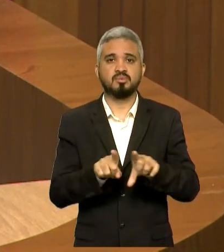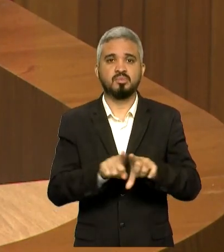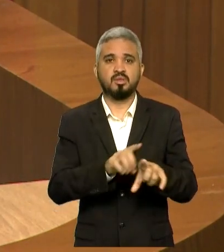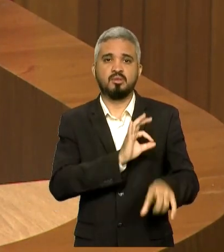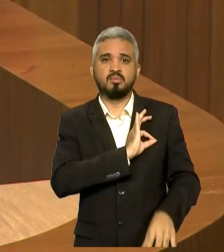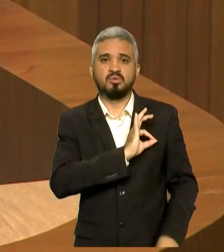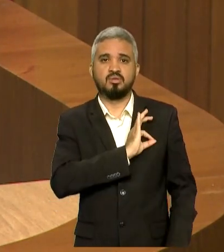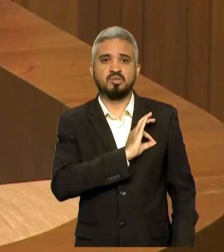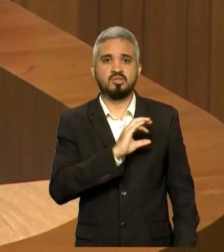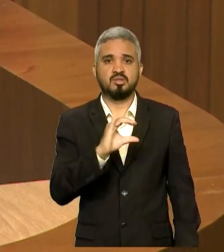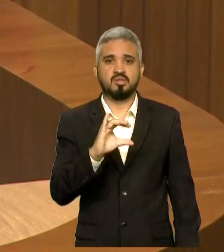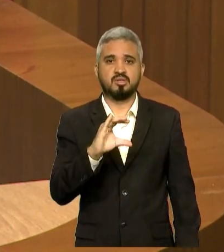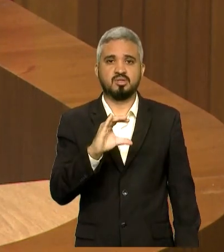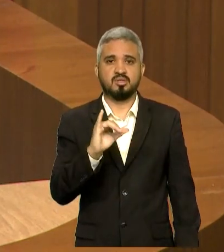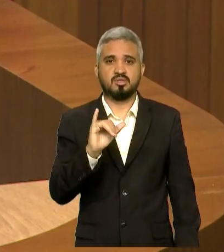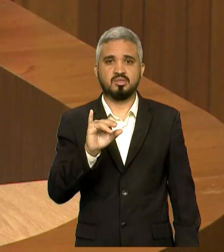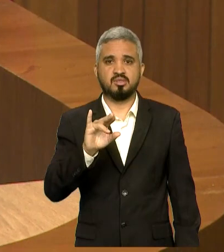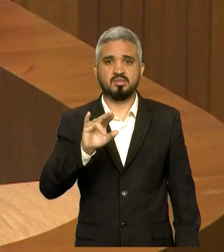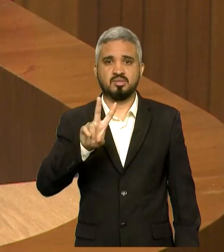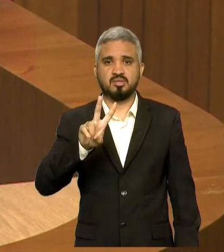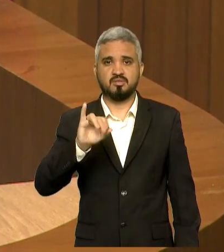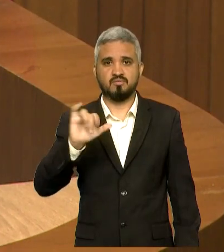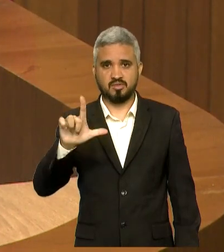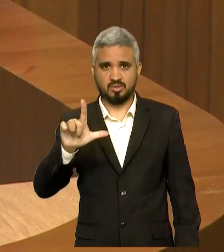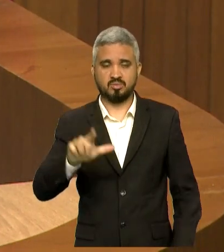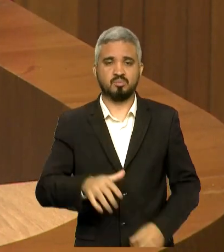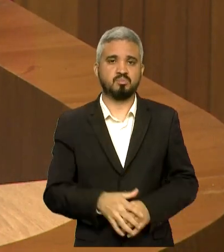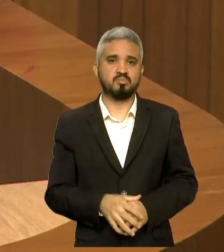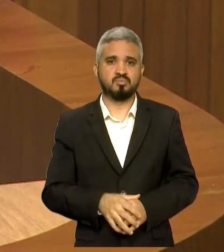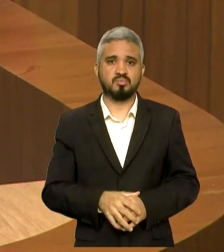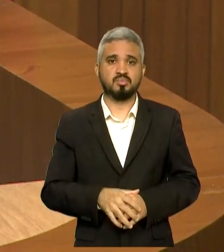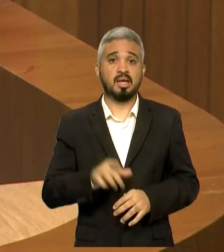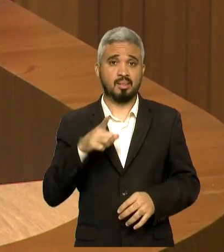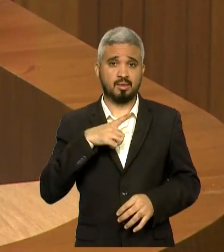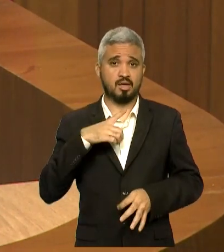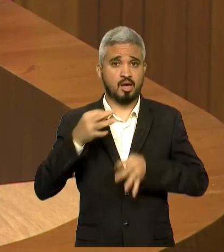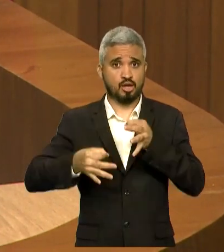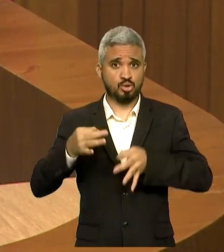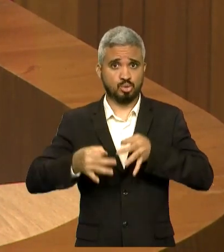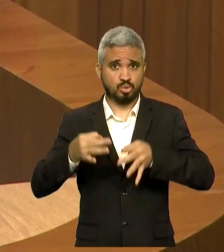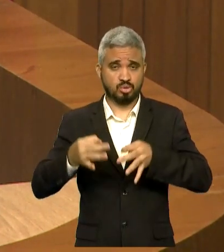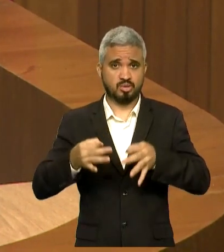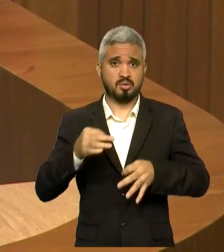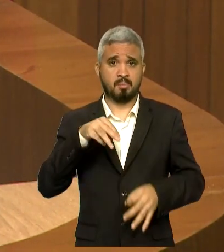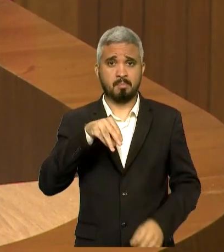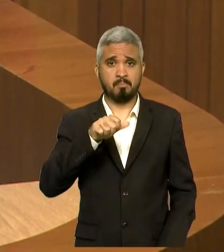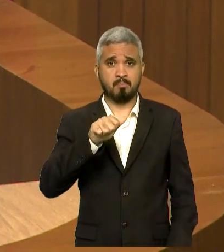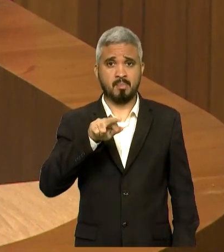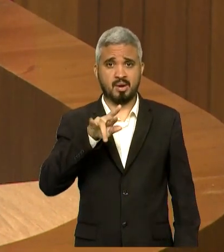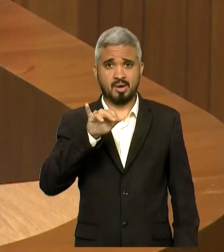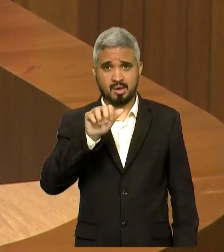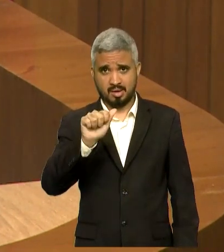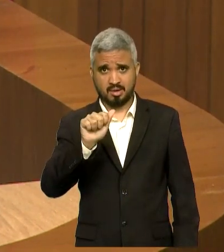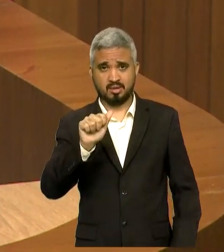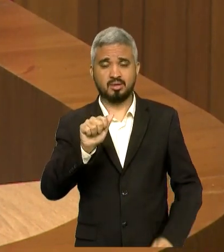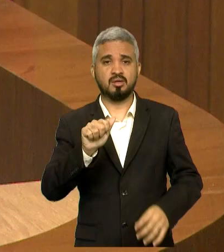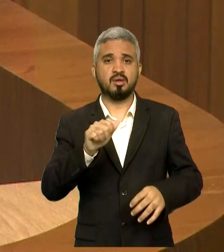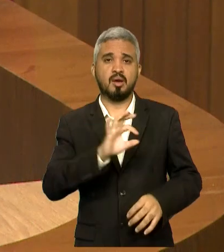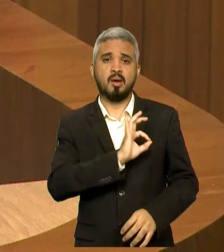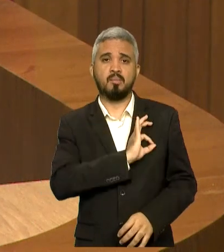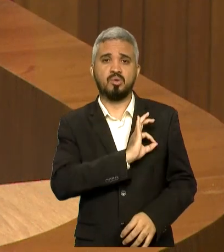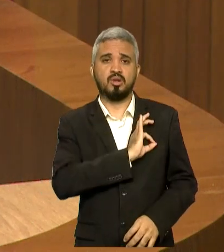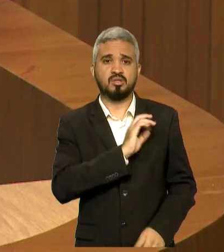pela doutora Nusa Maria, juiz atuante, que tem prestado um grande trabalho no município de Grajaú, e a Polícia Civil, que vem sendo